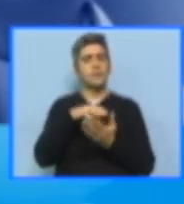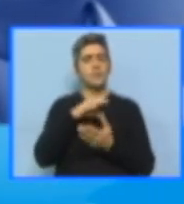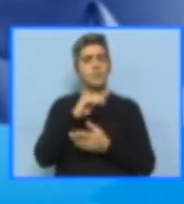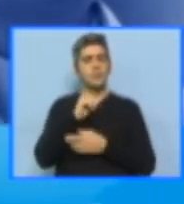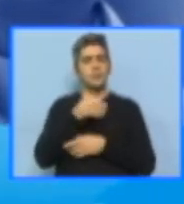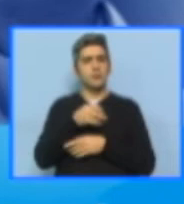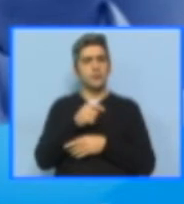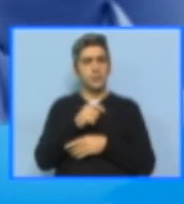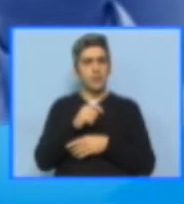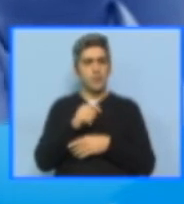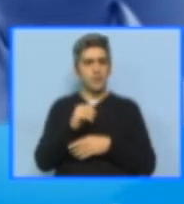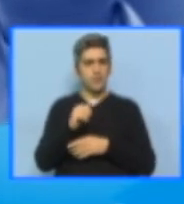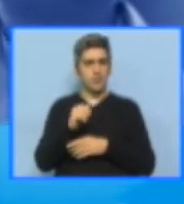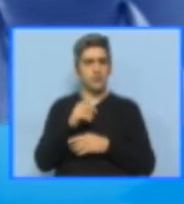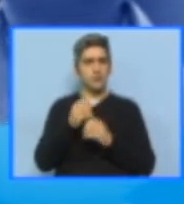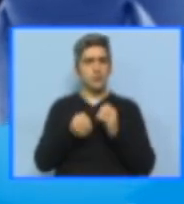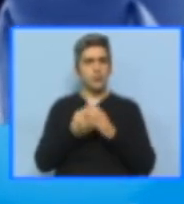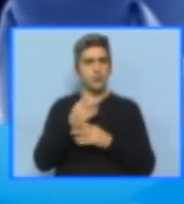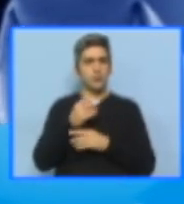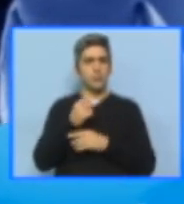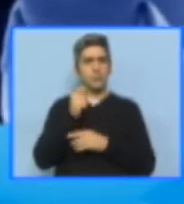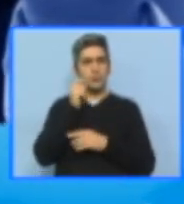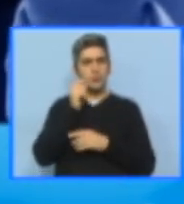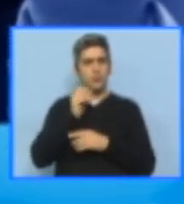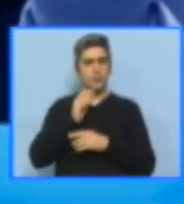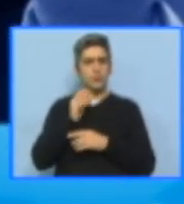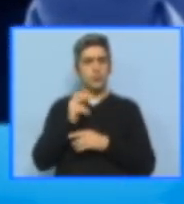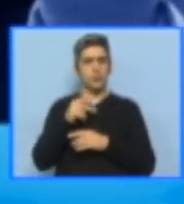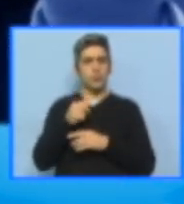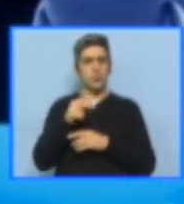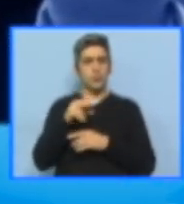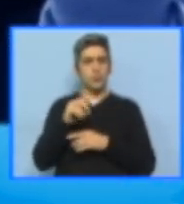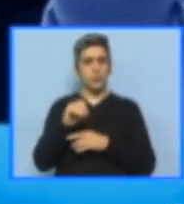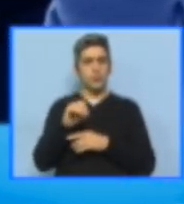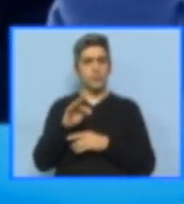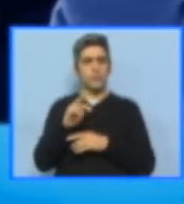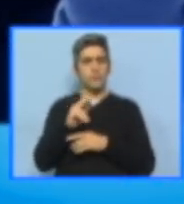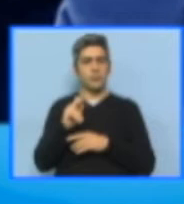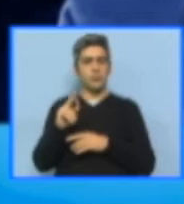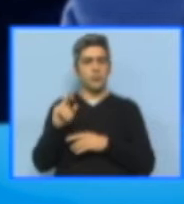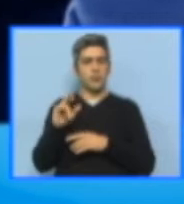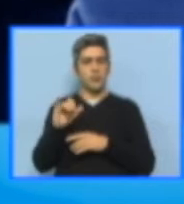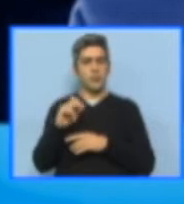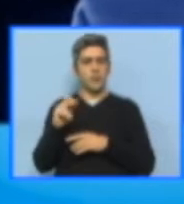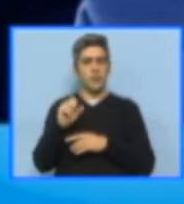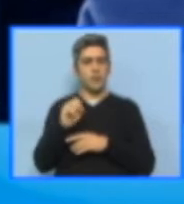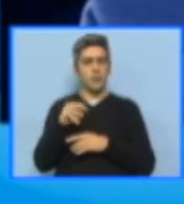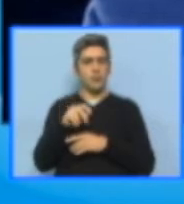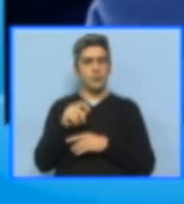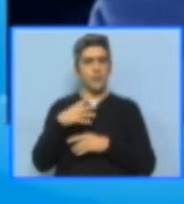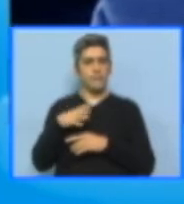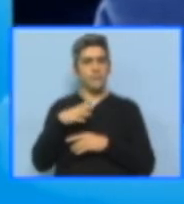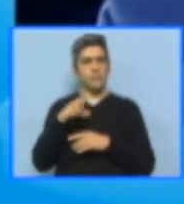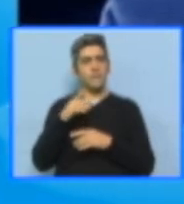por testamento de Dom António Ferreira Gomes, que pretendeu dotá-la com